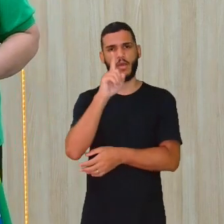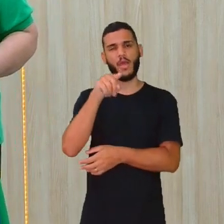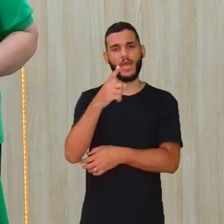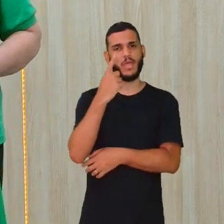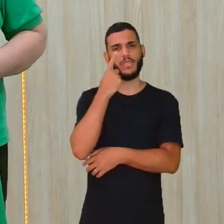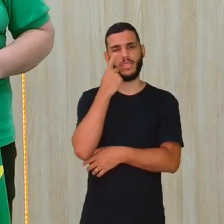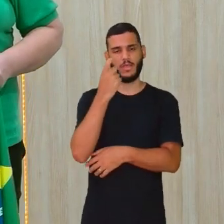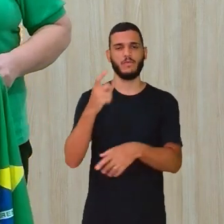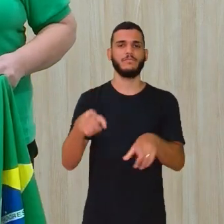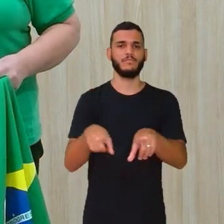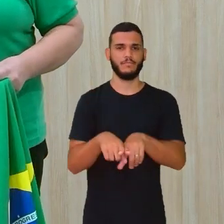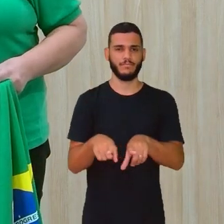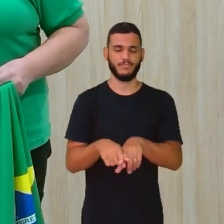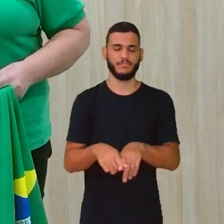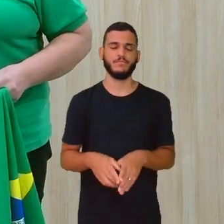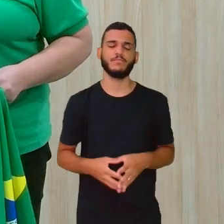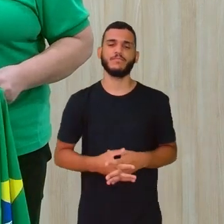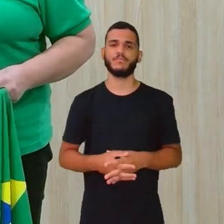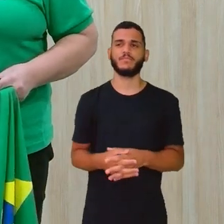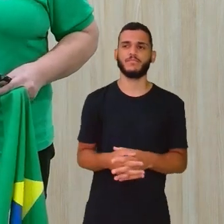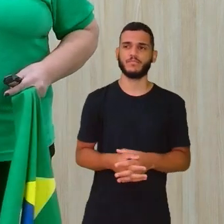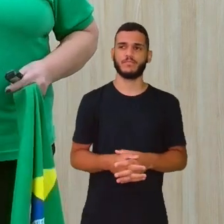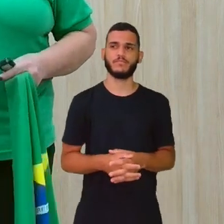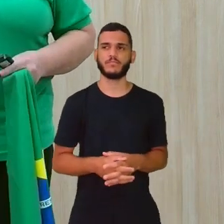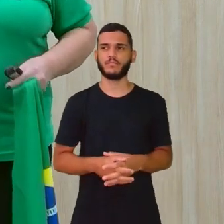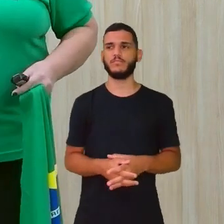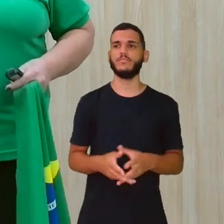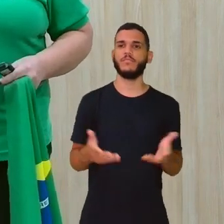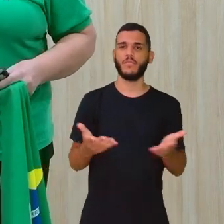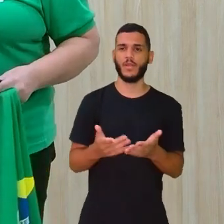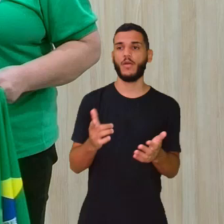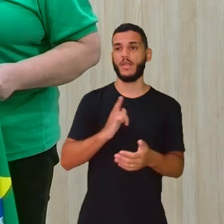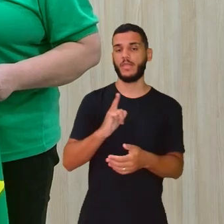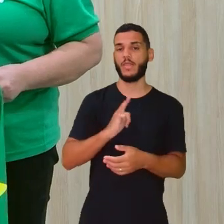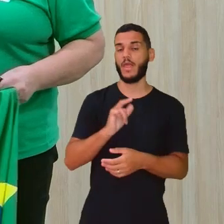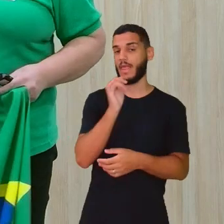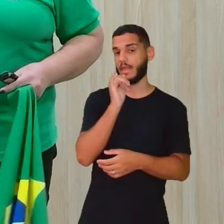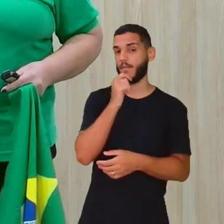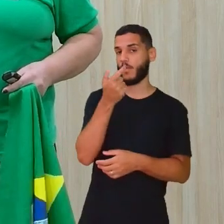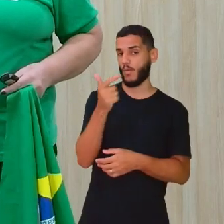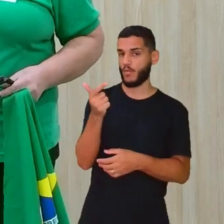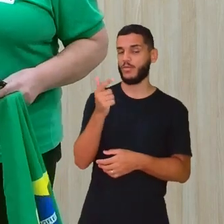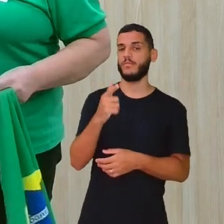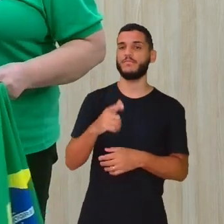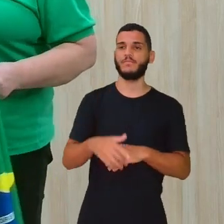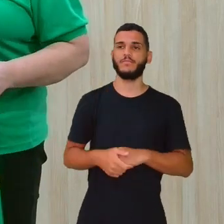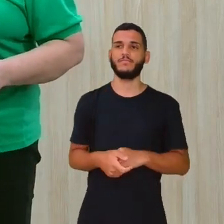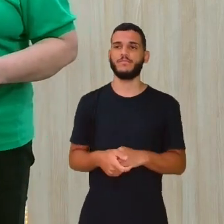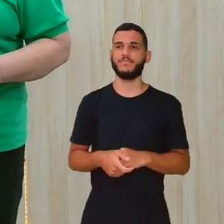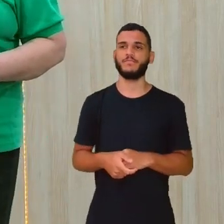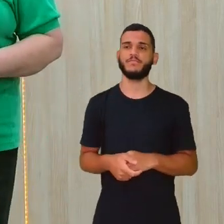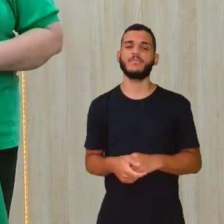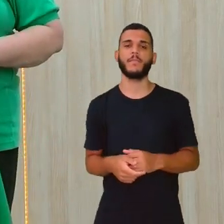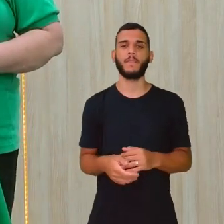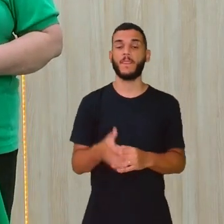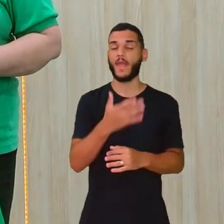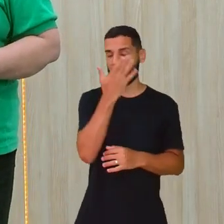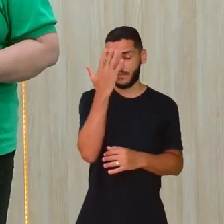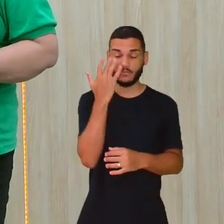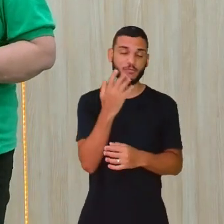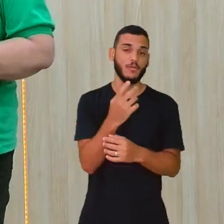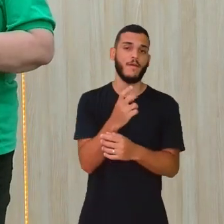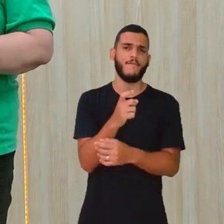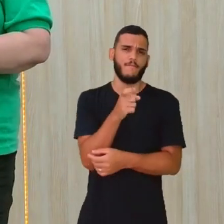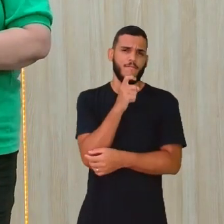isso. Vamos dar um outro exemplo, que eu trouxe aí uns bonequinhos para a gente também ver isso. Quando alguém que está com muito